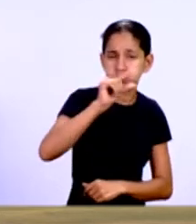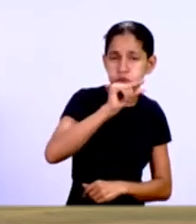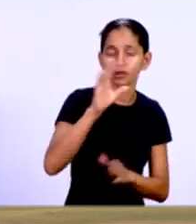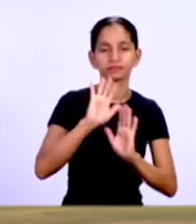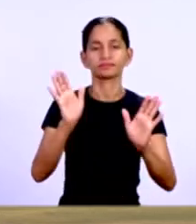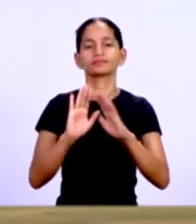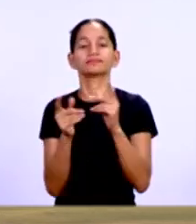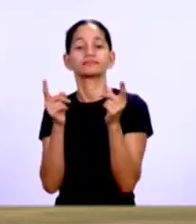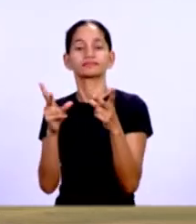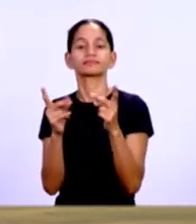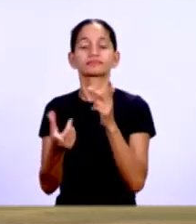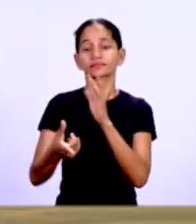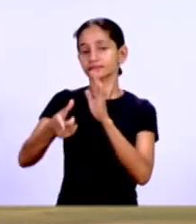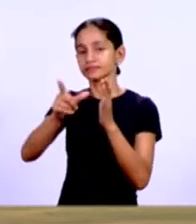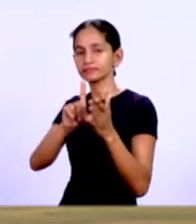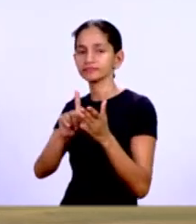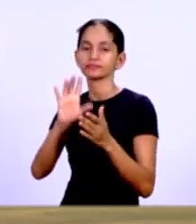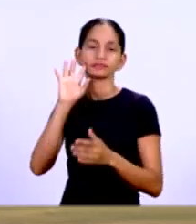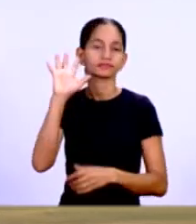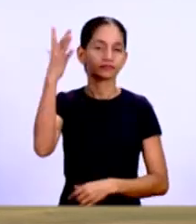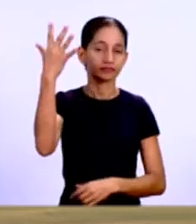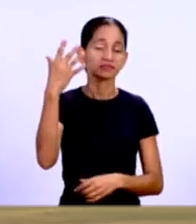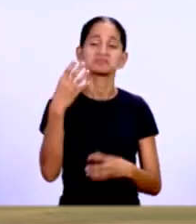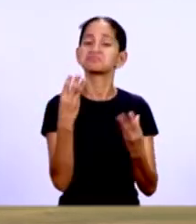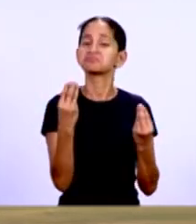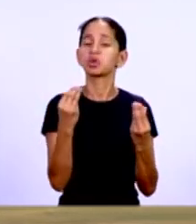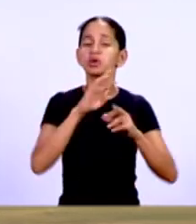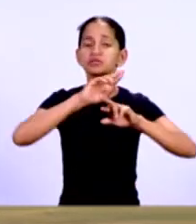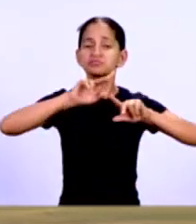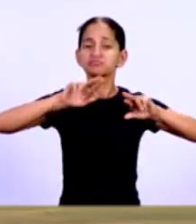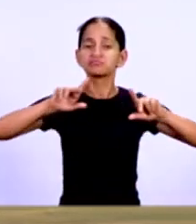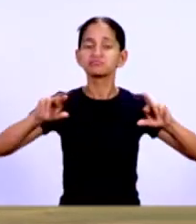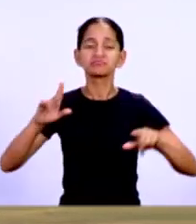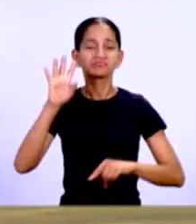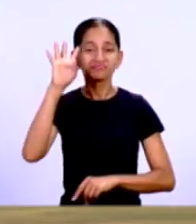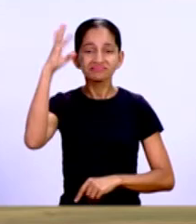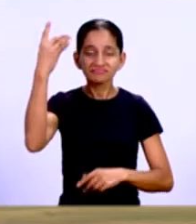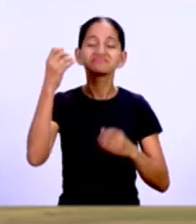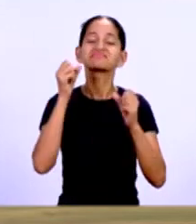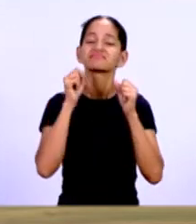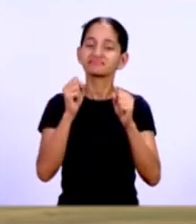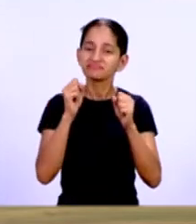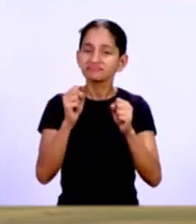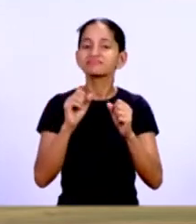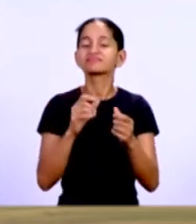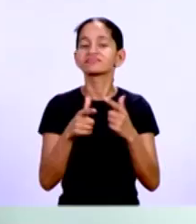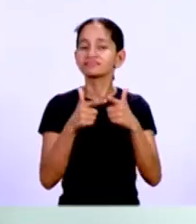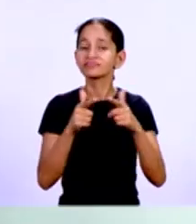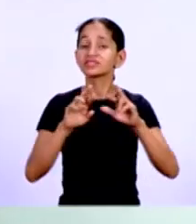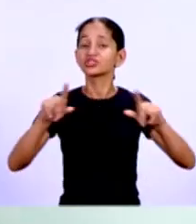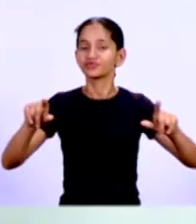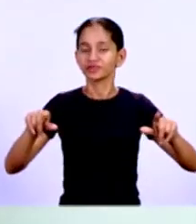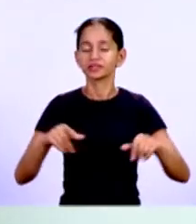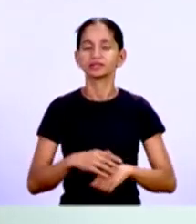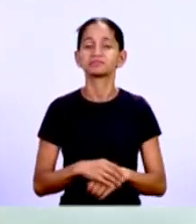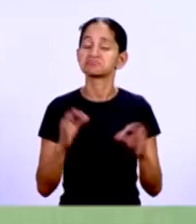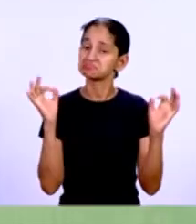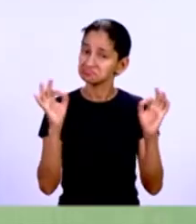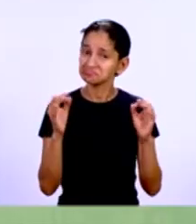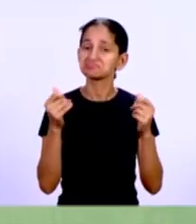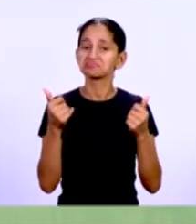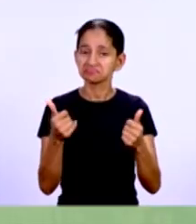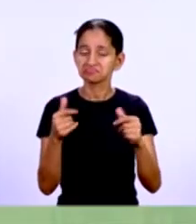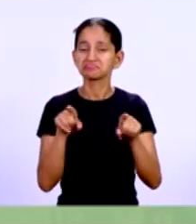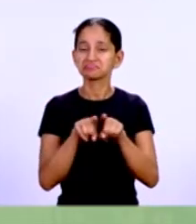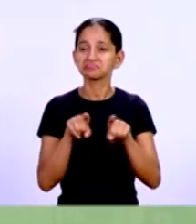grande. Enfim, para cada situação você vai ter várias ações que podem ser tomadas, né? Excelente, obrigada. A gente tem a